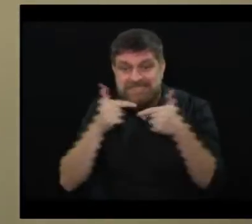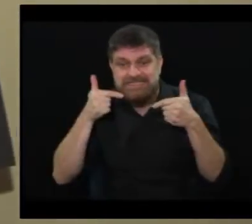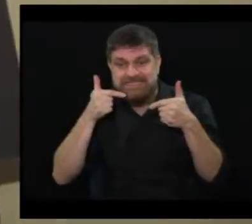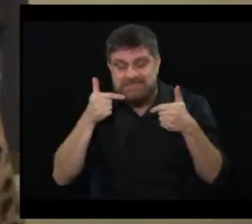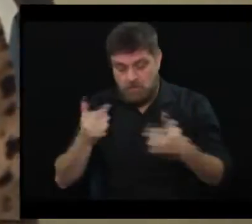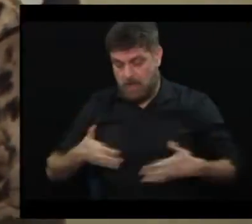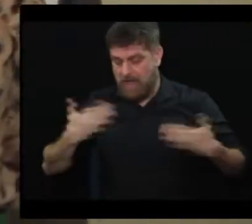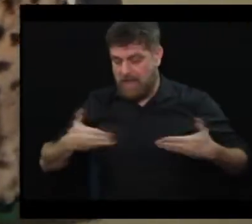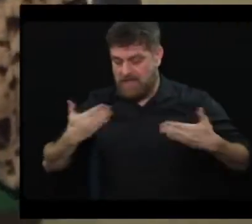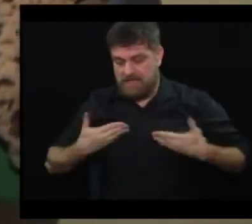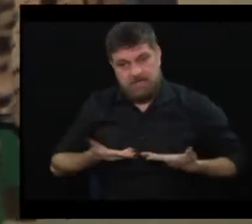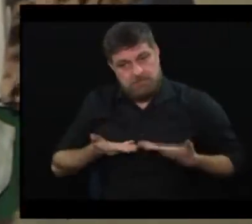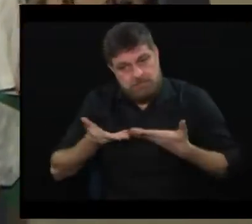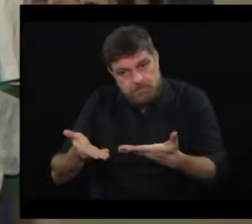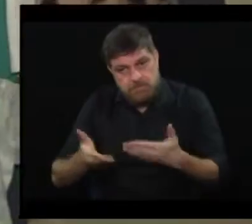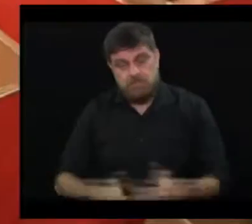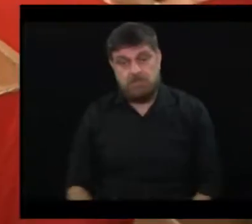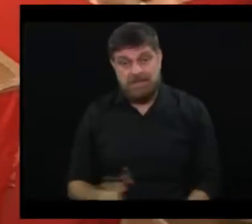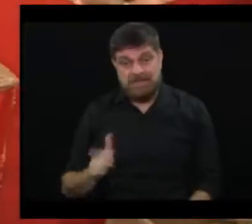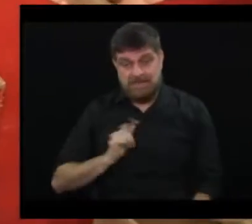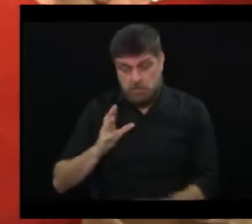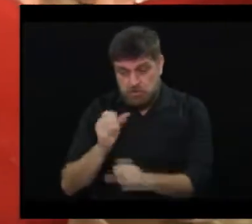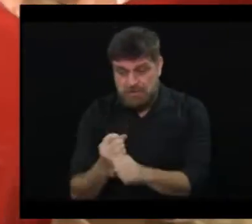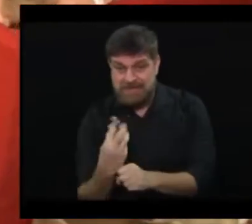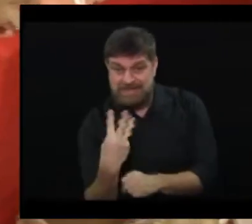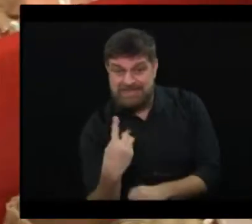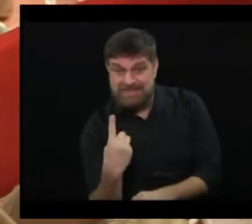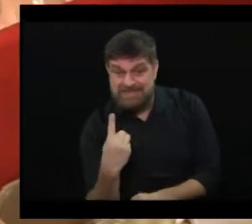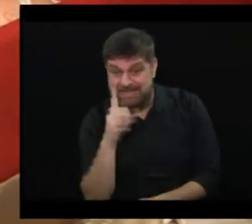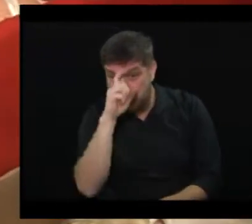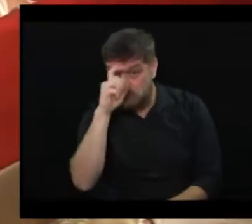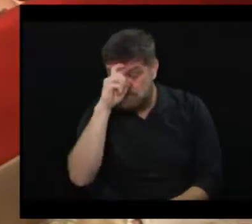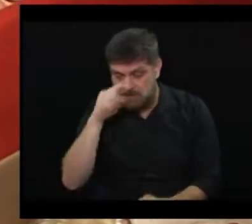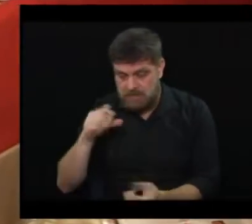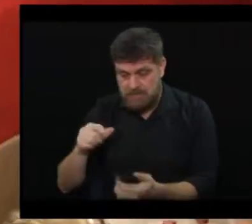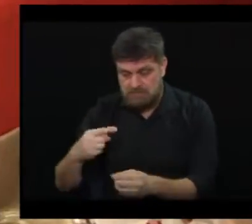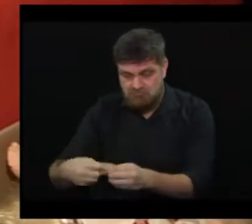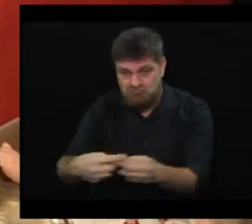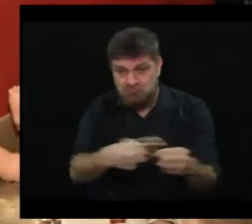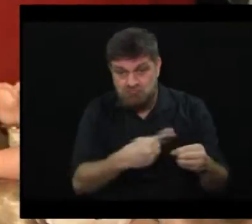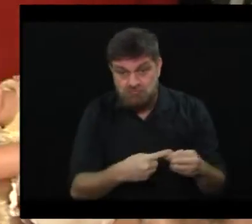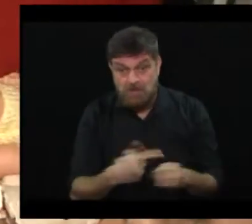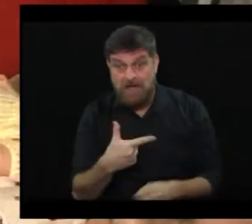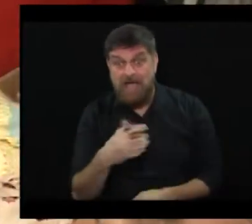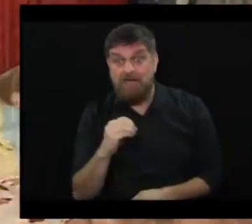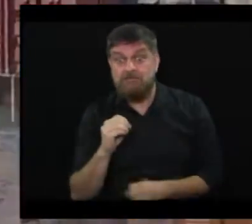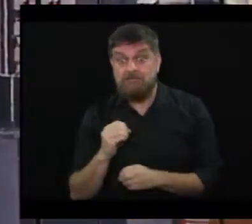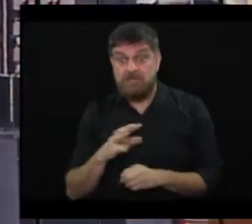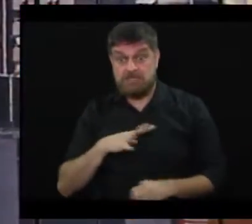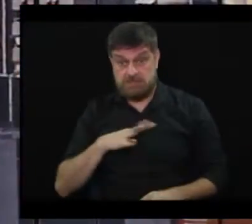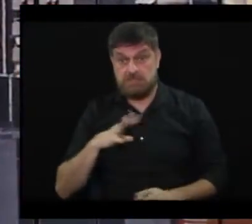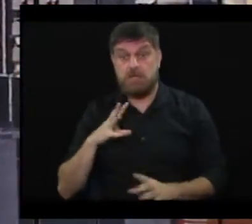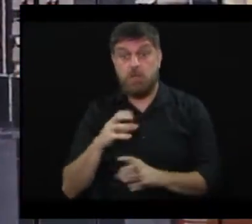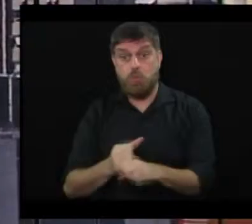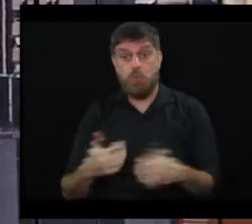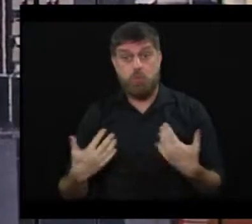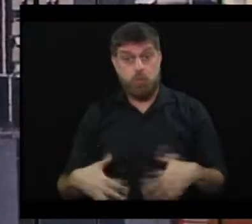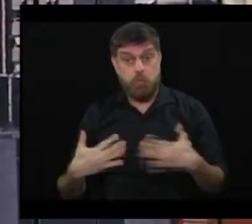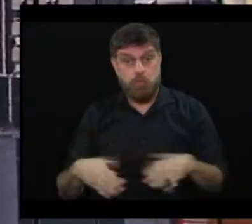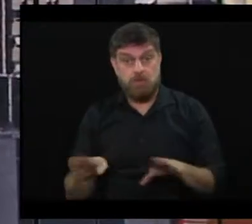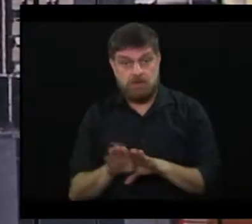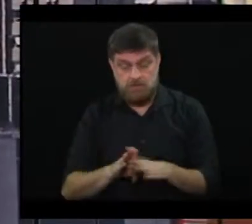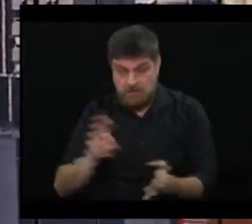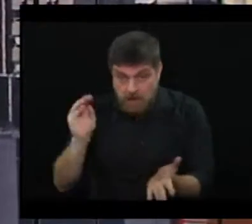Atualmente, a Hospitalhaços atende em 31 hospitais localizados em 20 municípios. E anote aí,